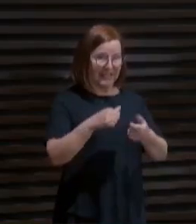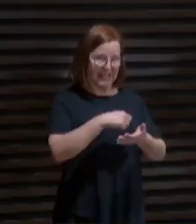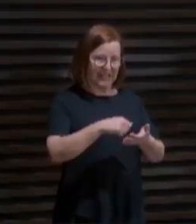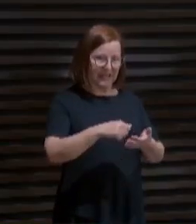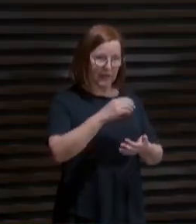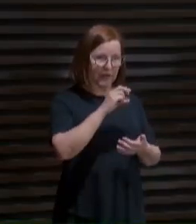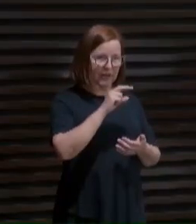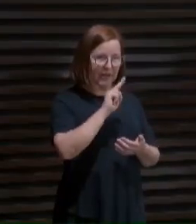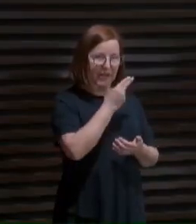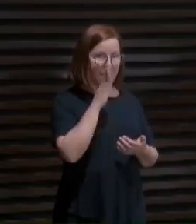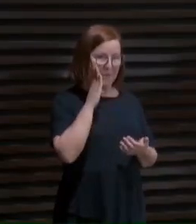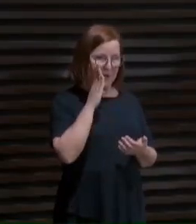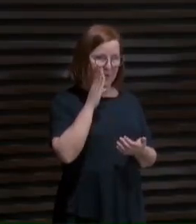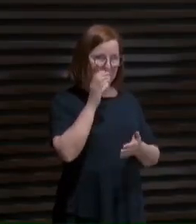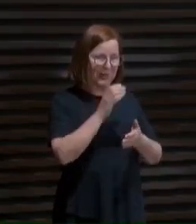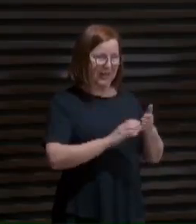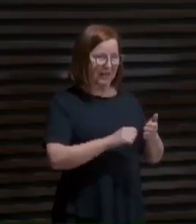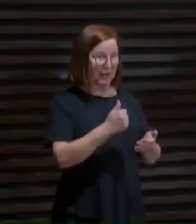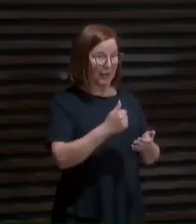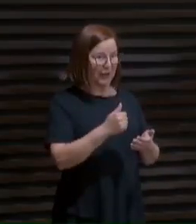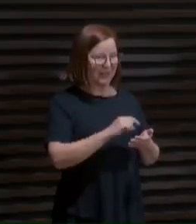que é tão lindo, Hebreus 11, 1, né?